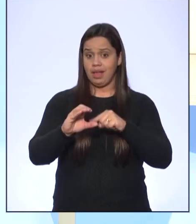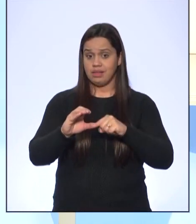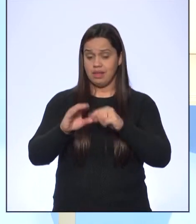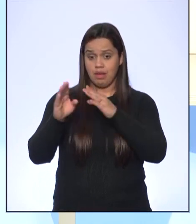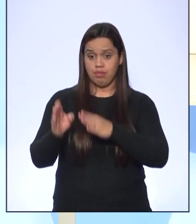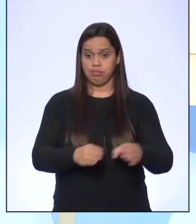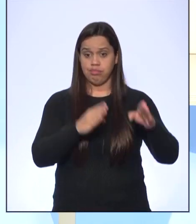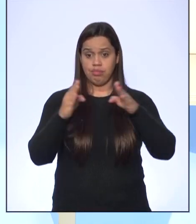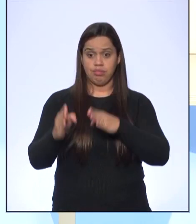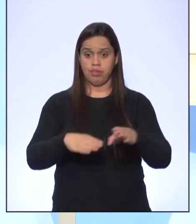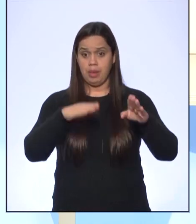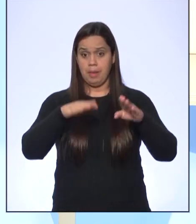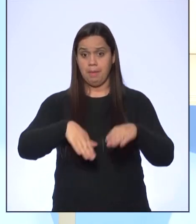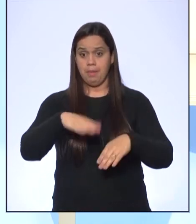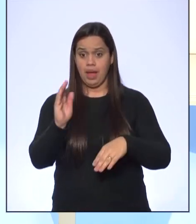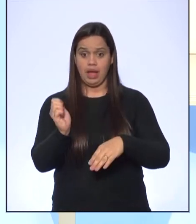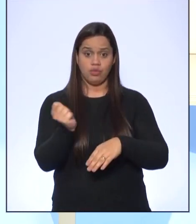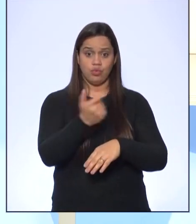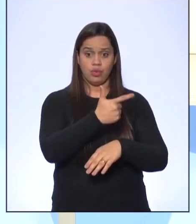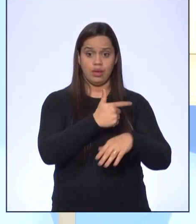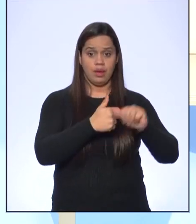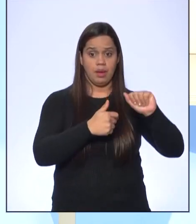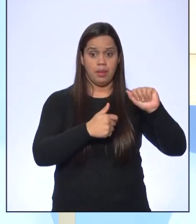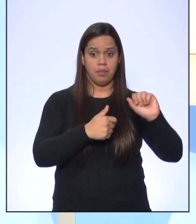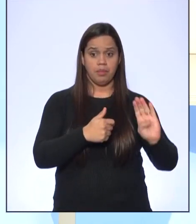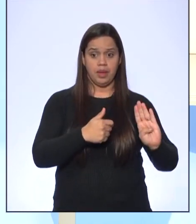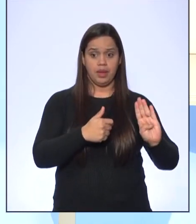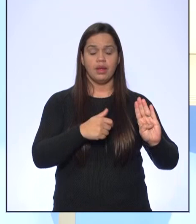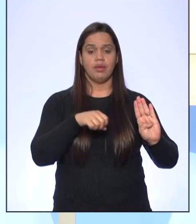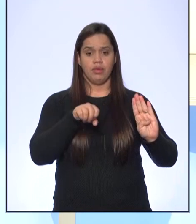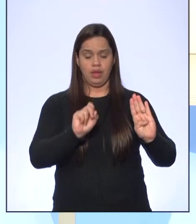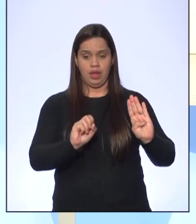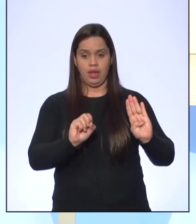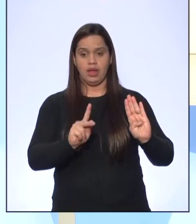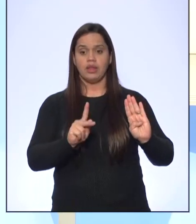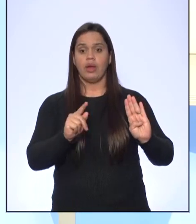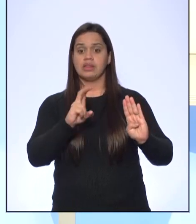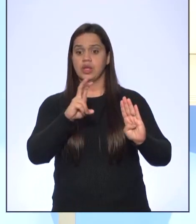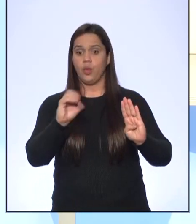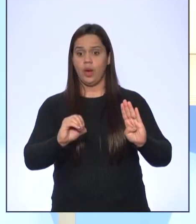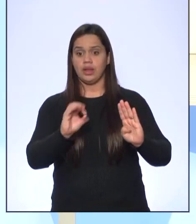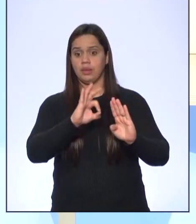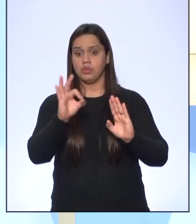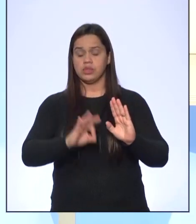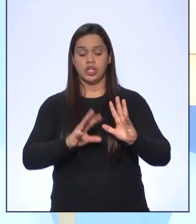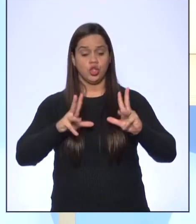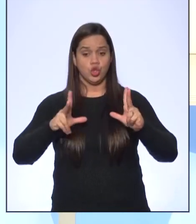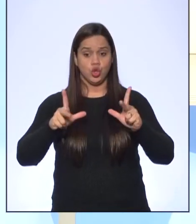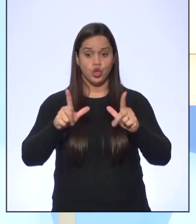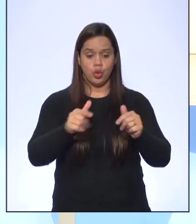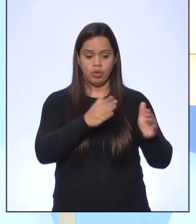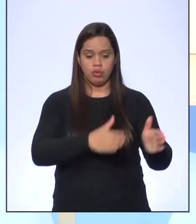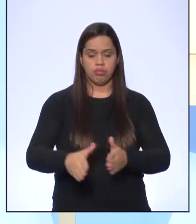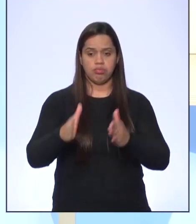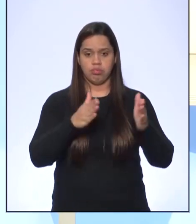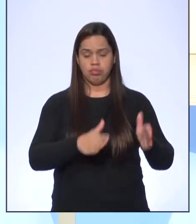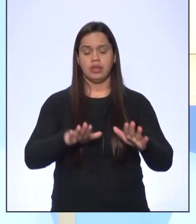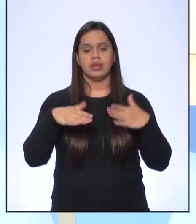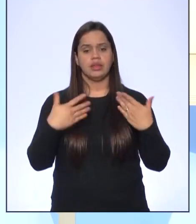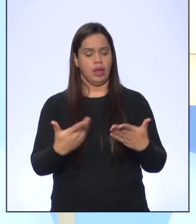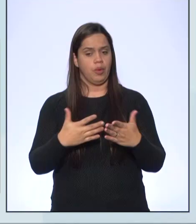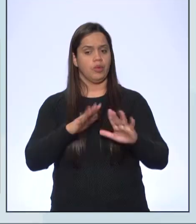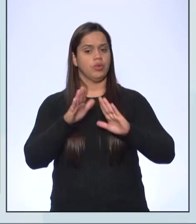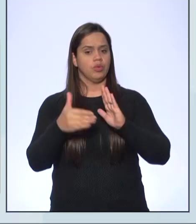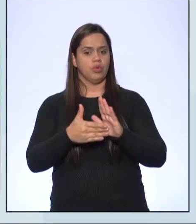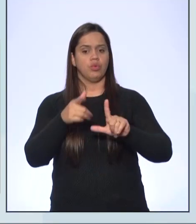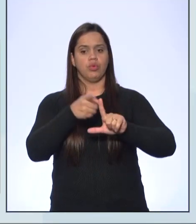produz 50% de toda a produção, tá? E na mesma ideia dos gráficos, ó, o que eu fiz aí para vocês, se